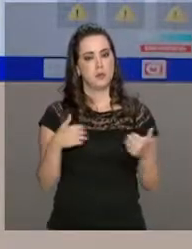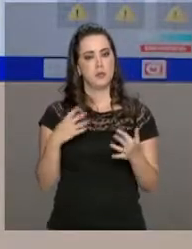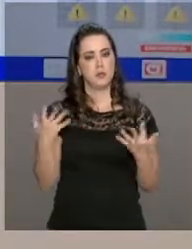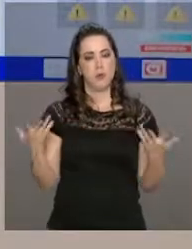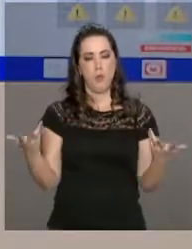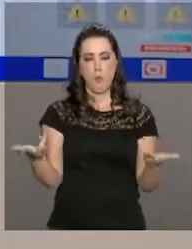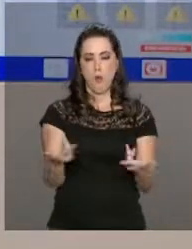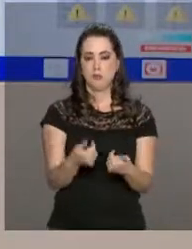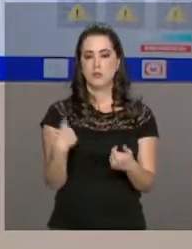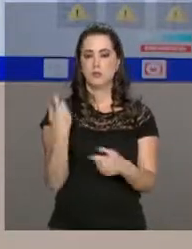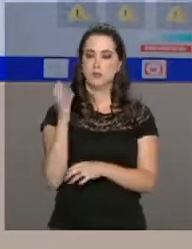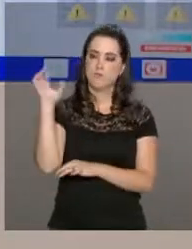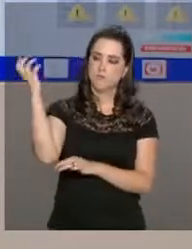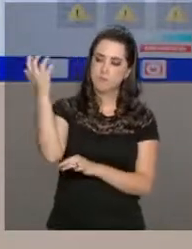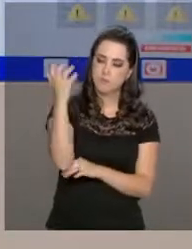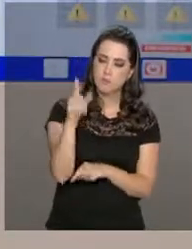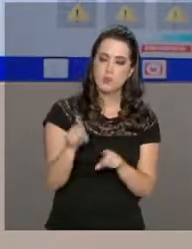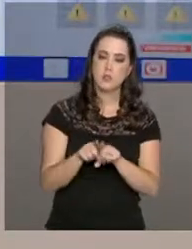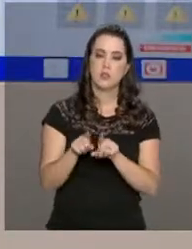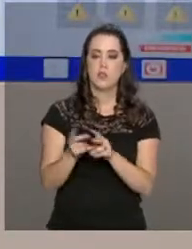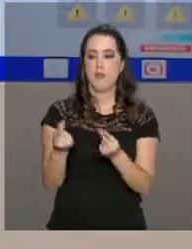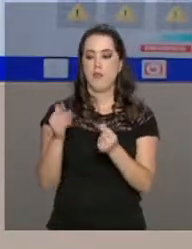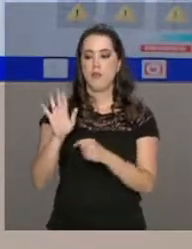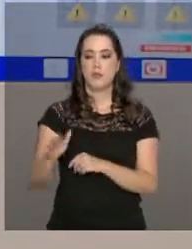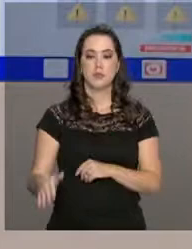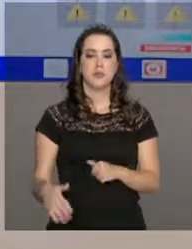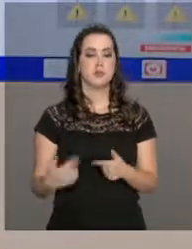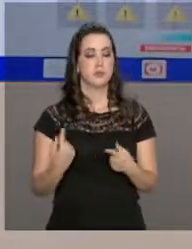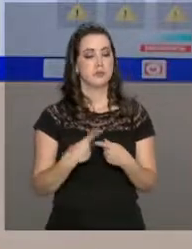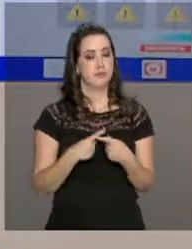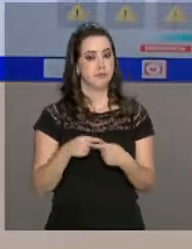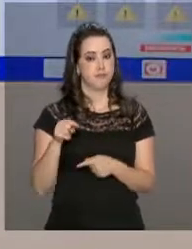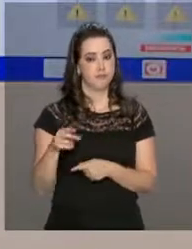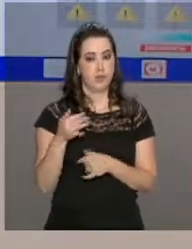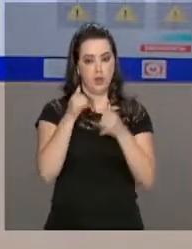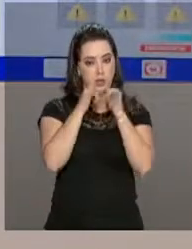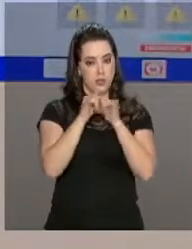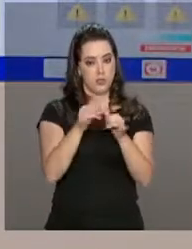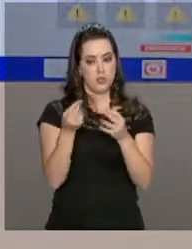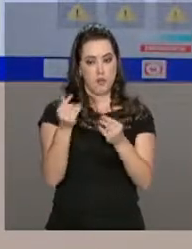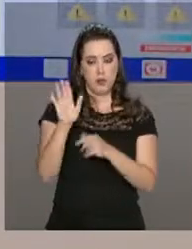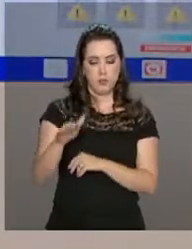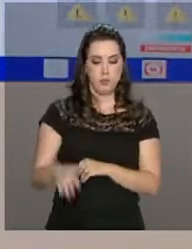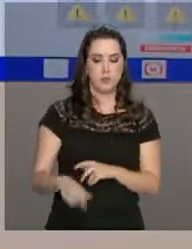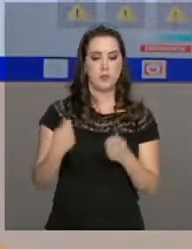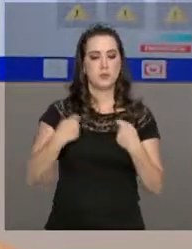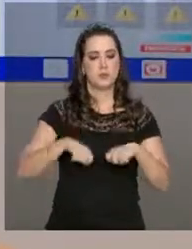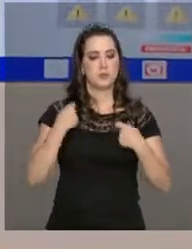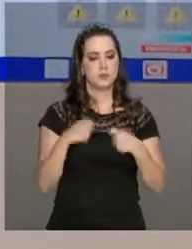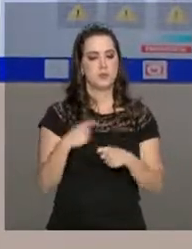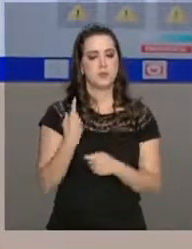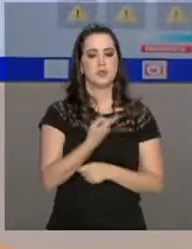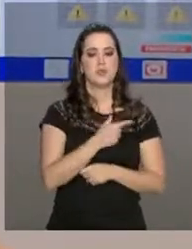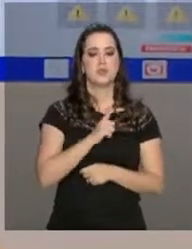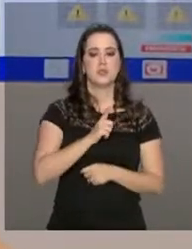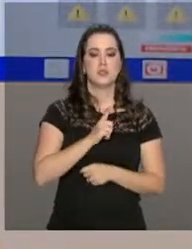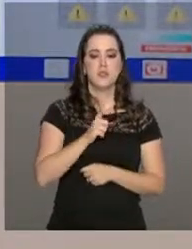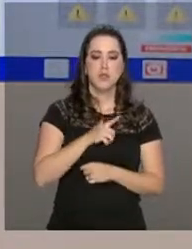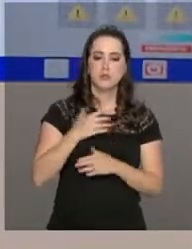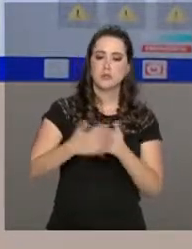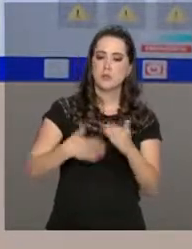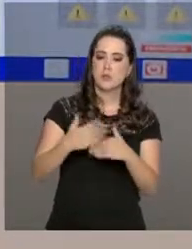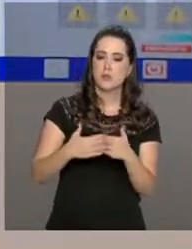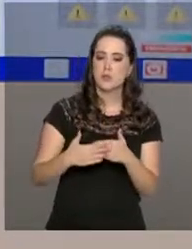meio ambiente ea preço barato para que a energia seja barata é preciso que nós tenhamos uma produção